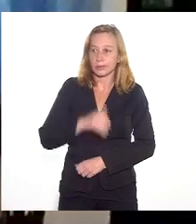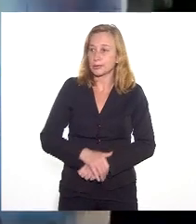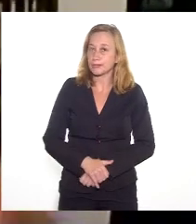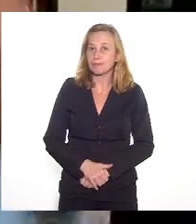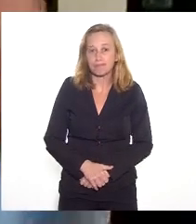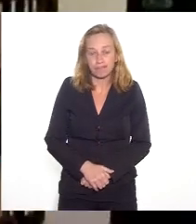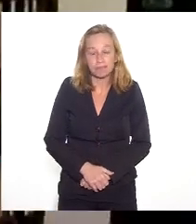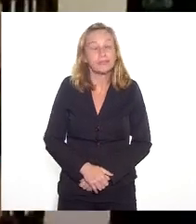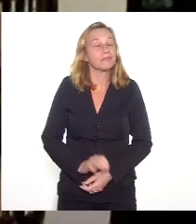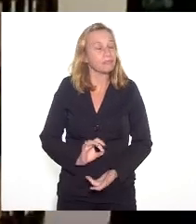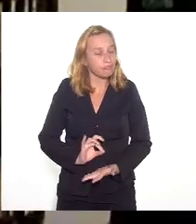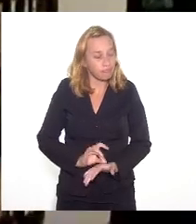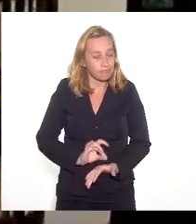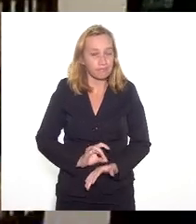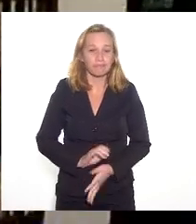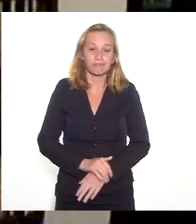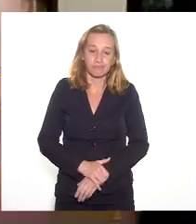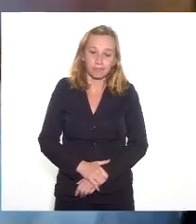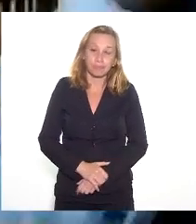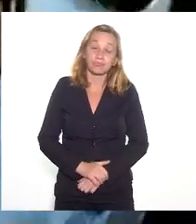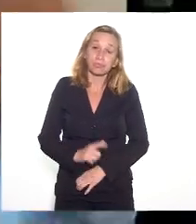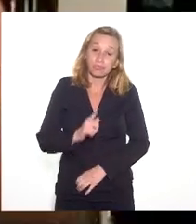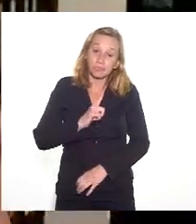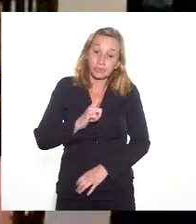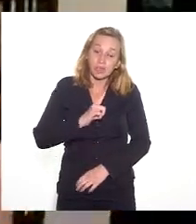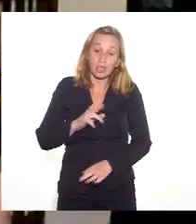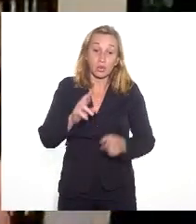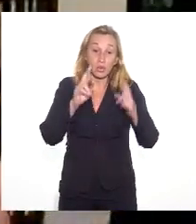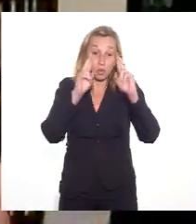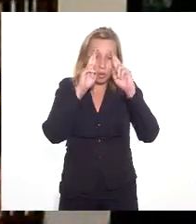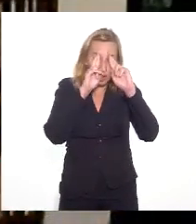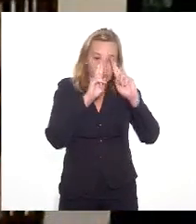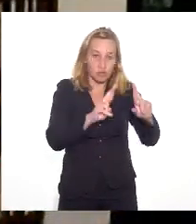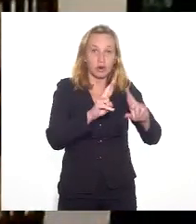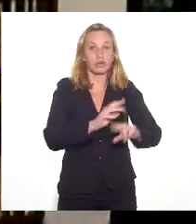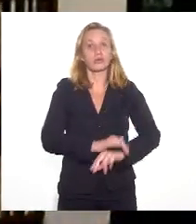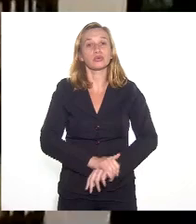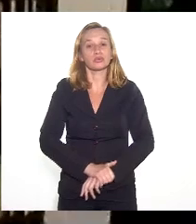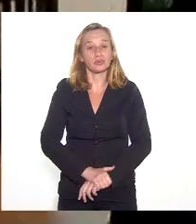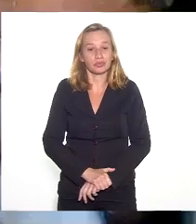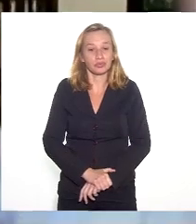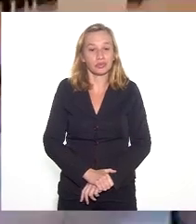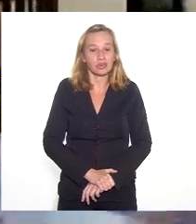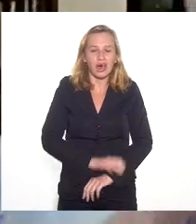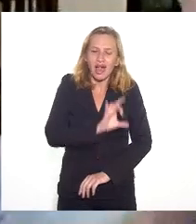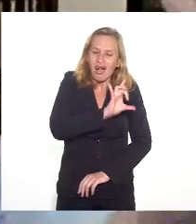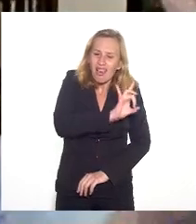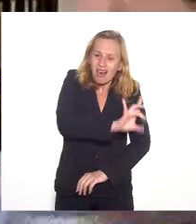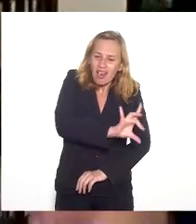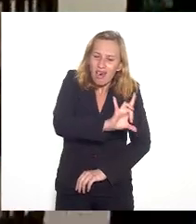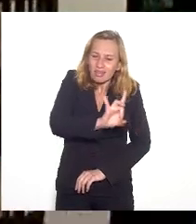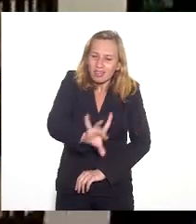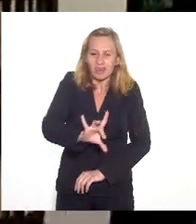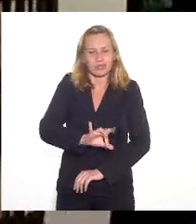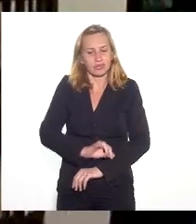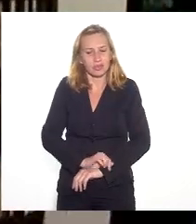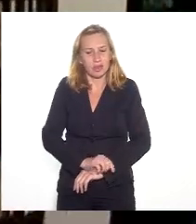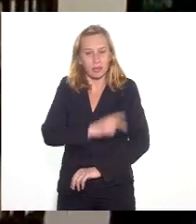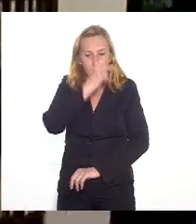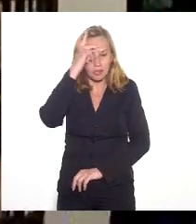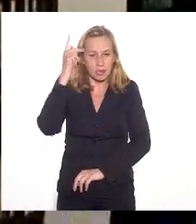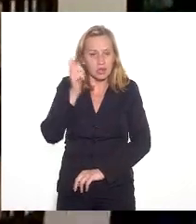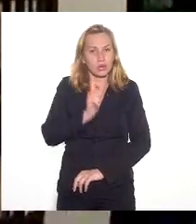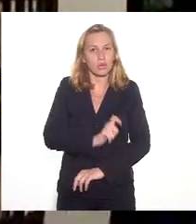para que realmente haja o respeito a cada